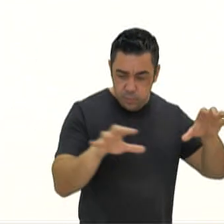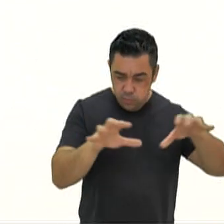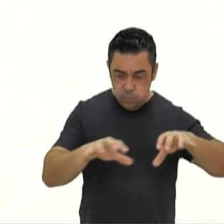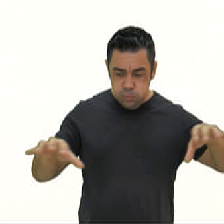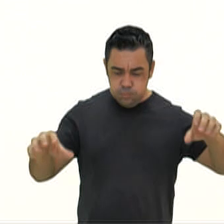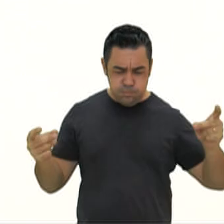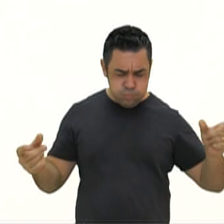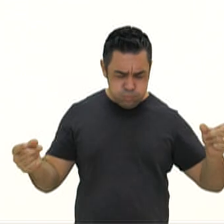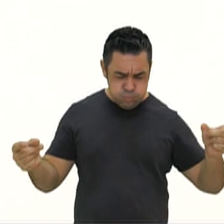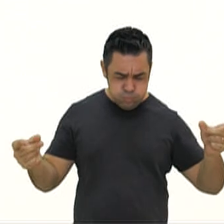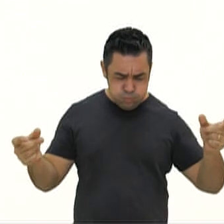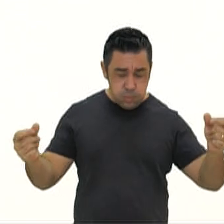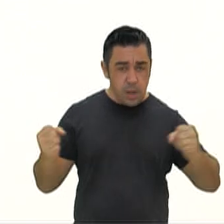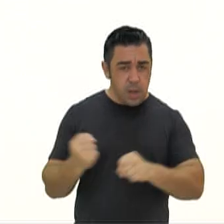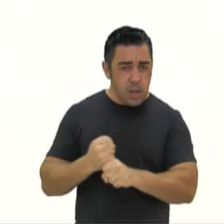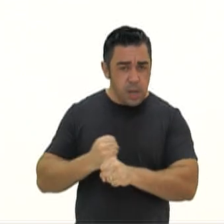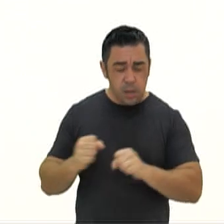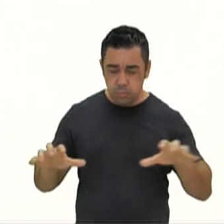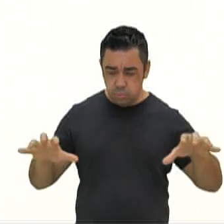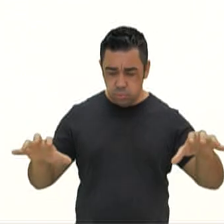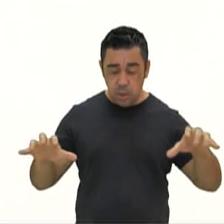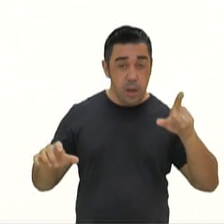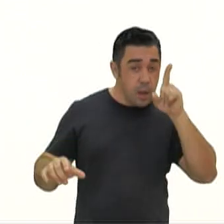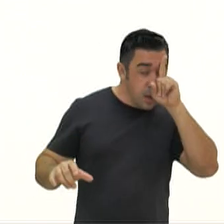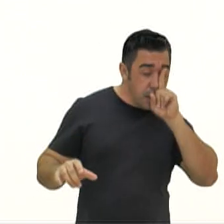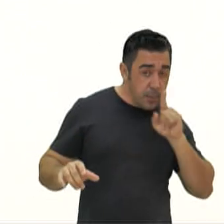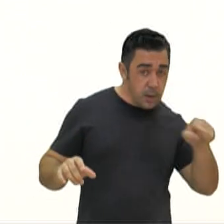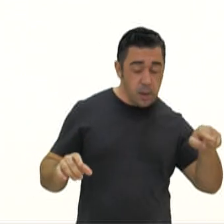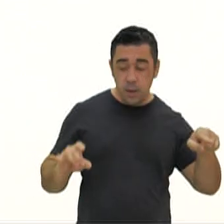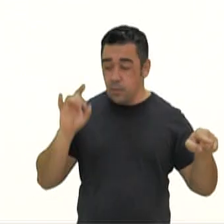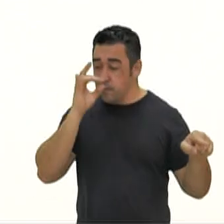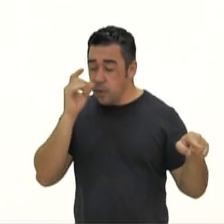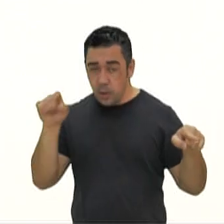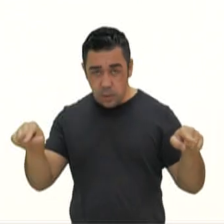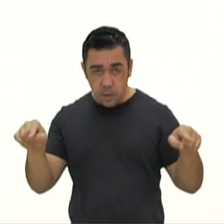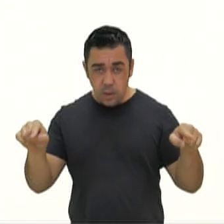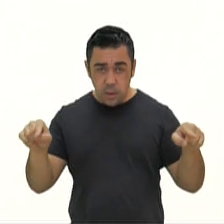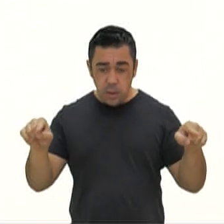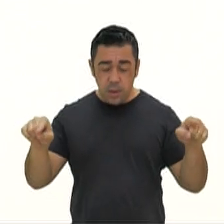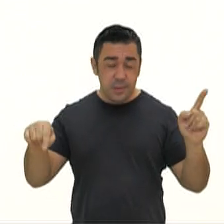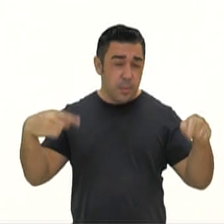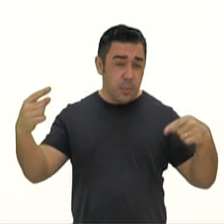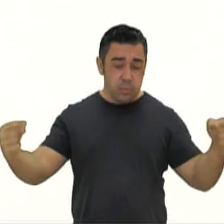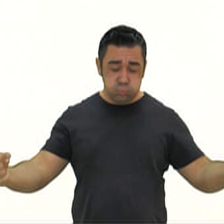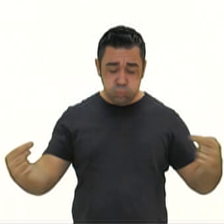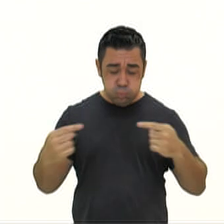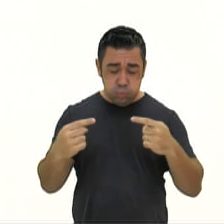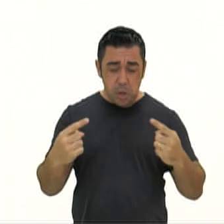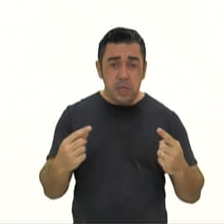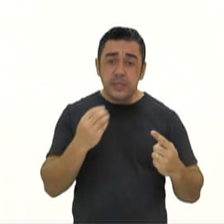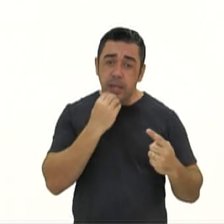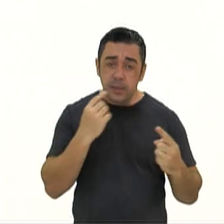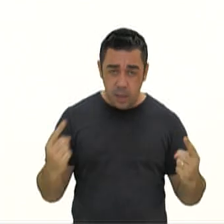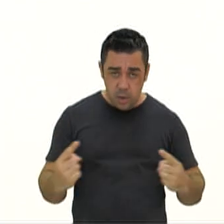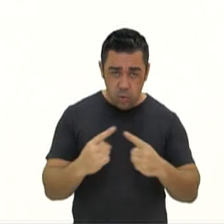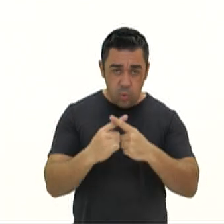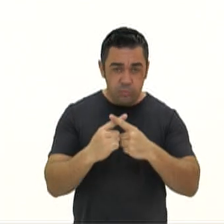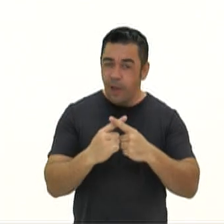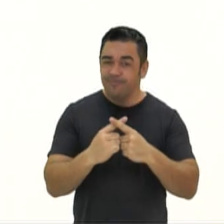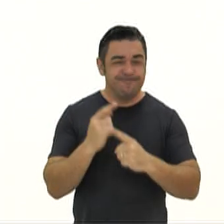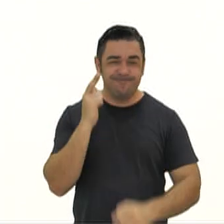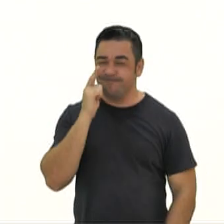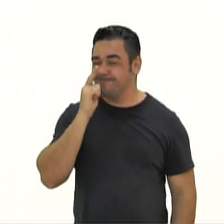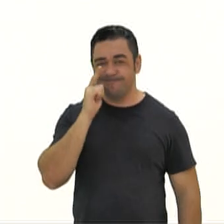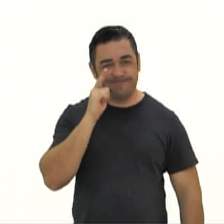aqui, tá? Então, eu tenho o grupo que está amarelinho e o grupo que está verdinho. E no finalzinho, se eu